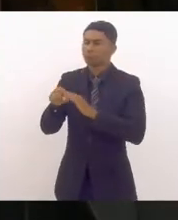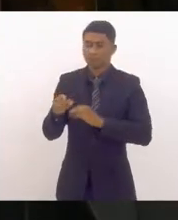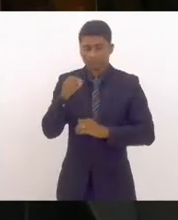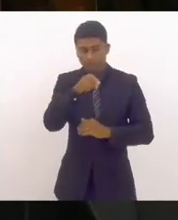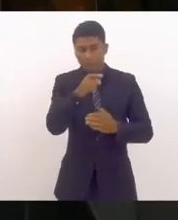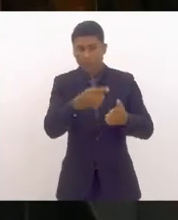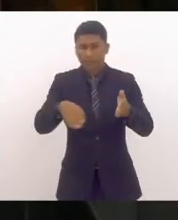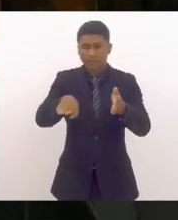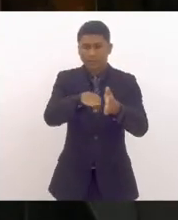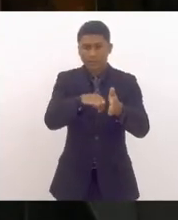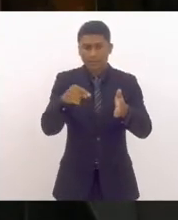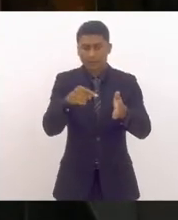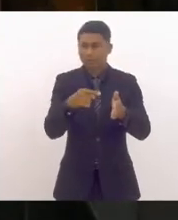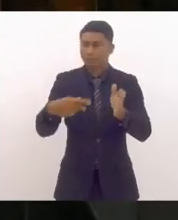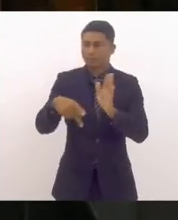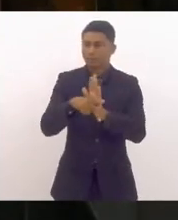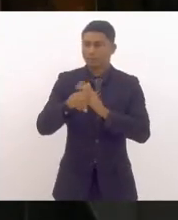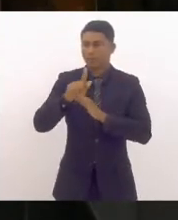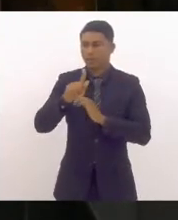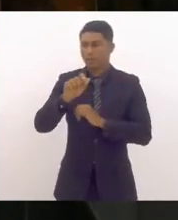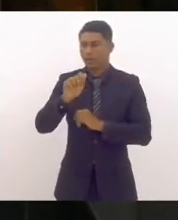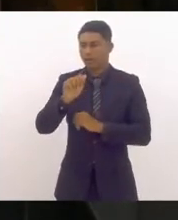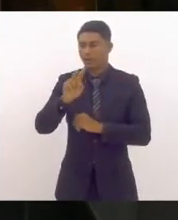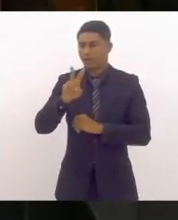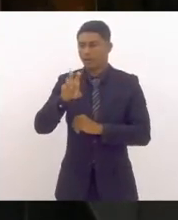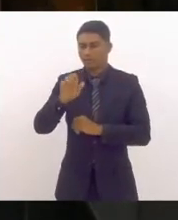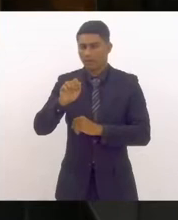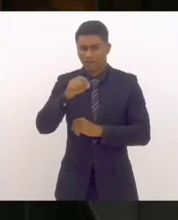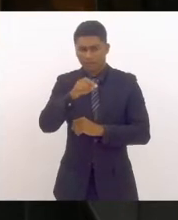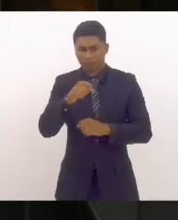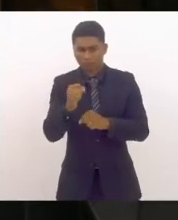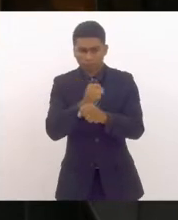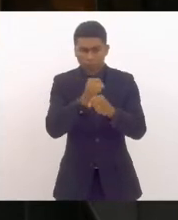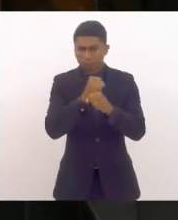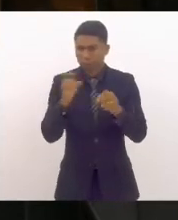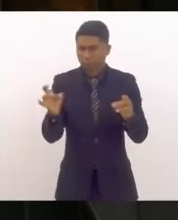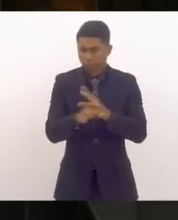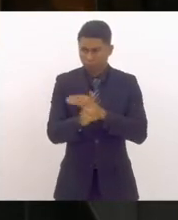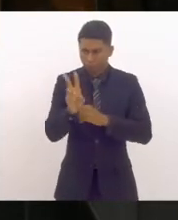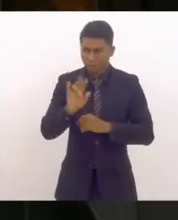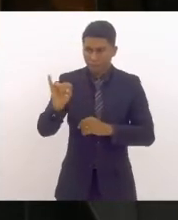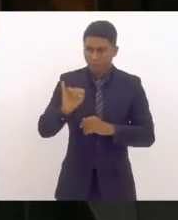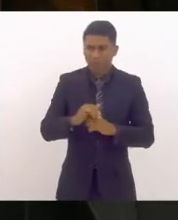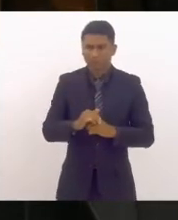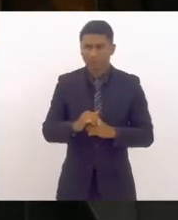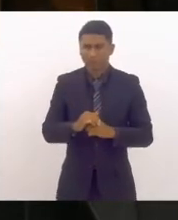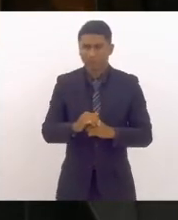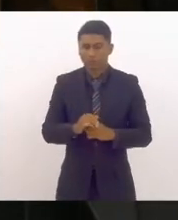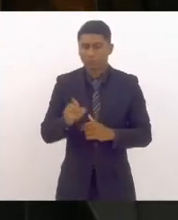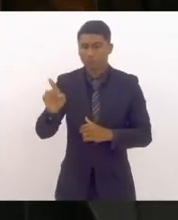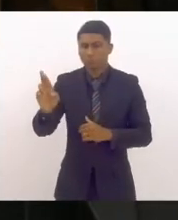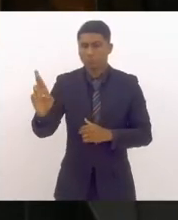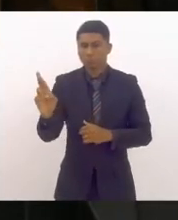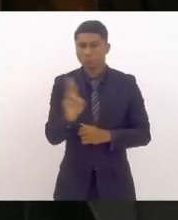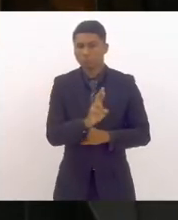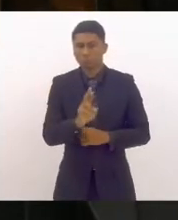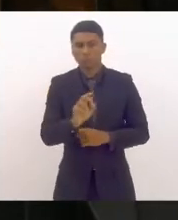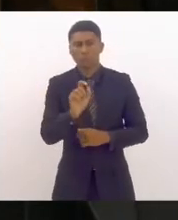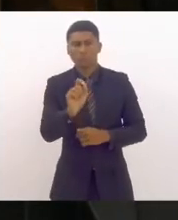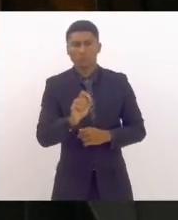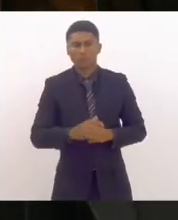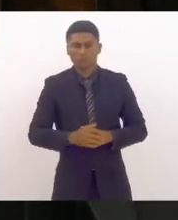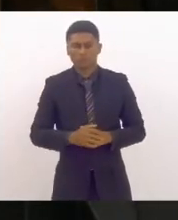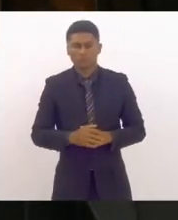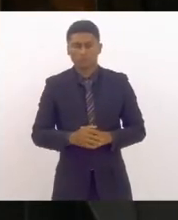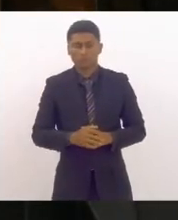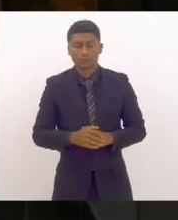extração do metro da gaja é a primeira resposta que houve é que ele